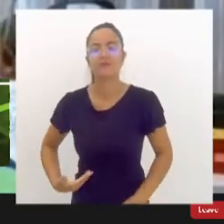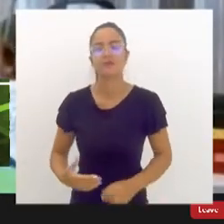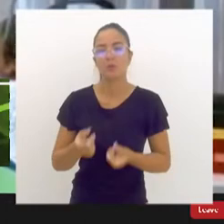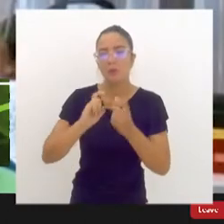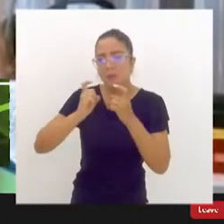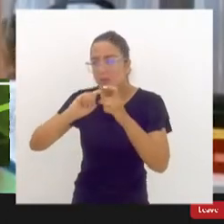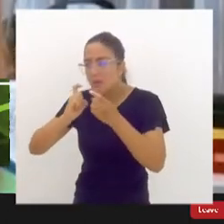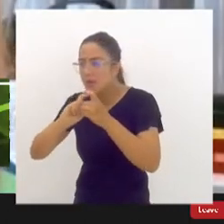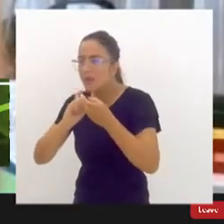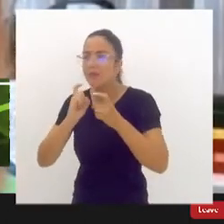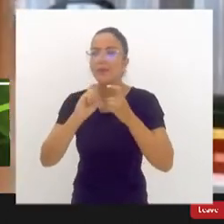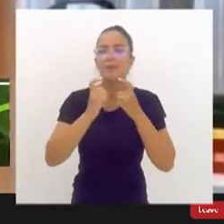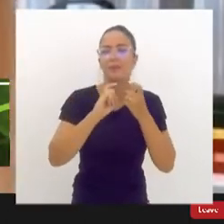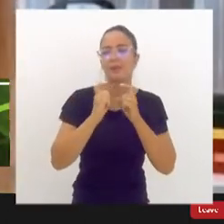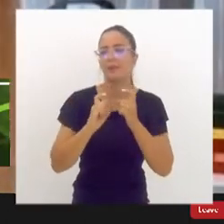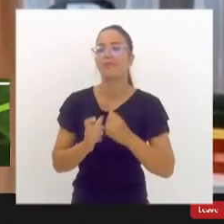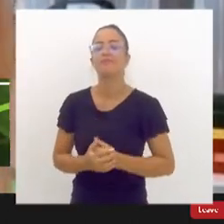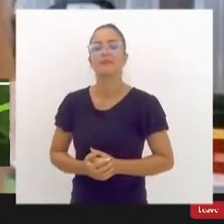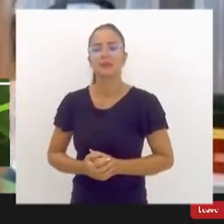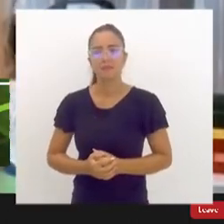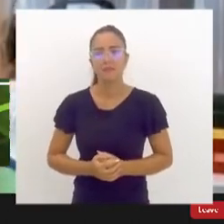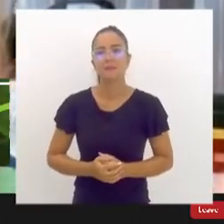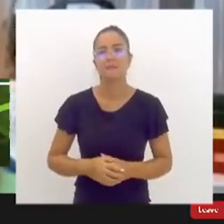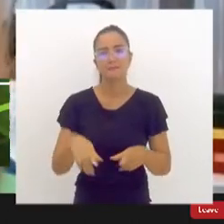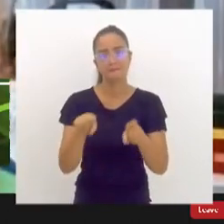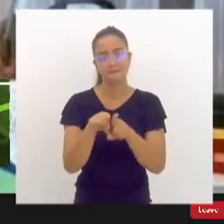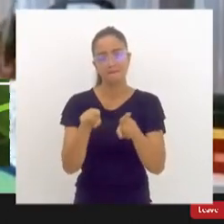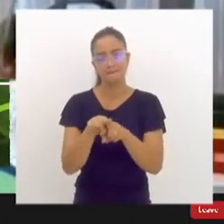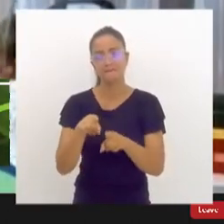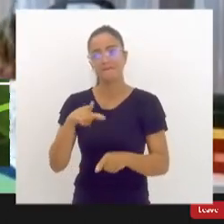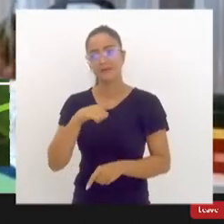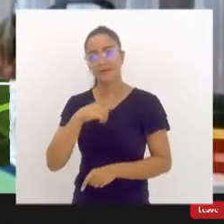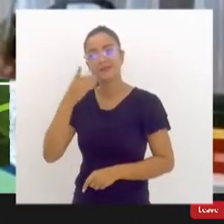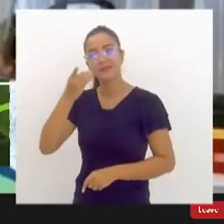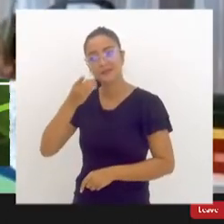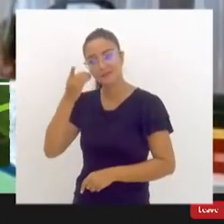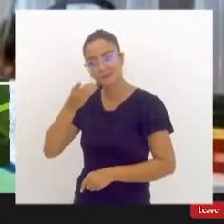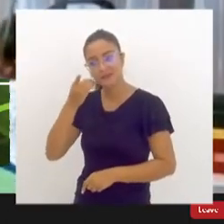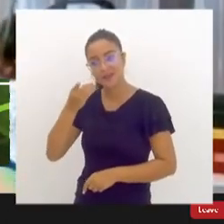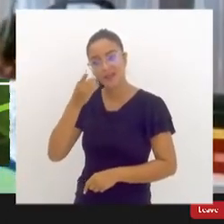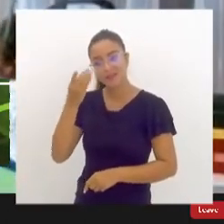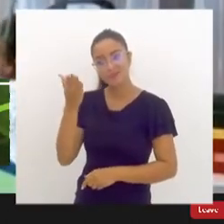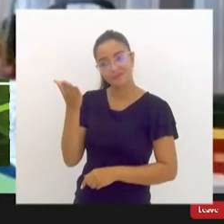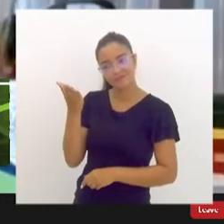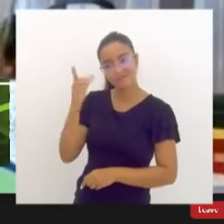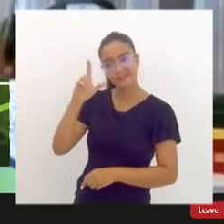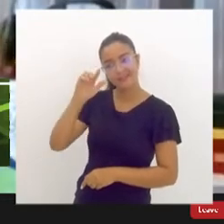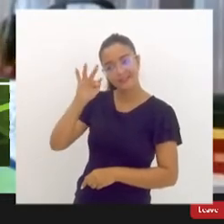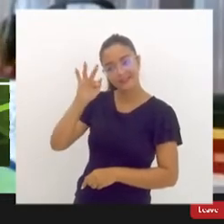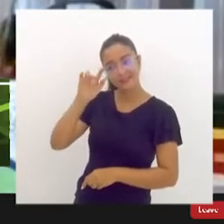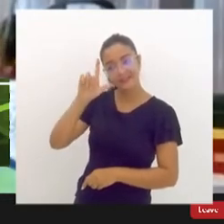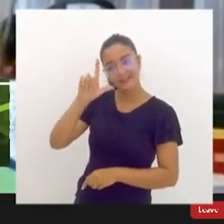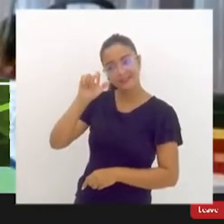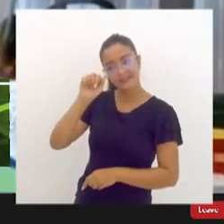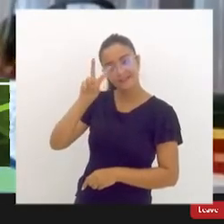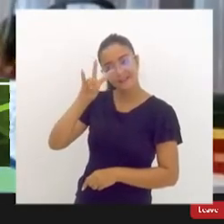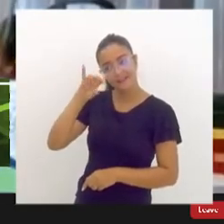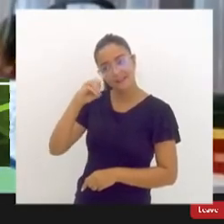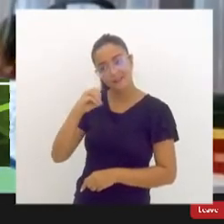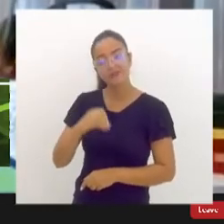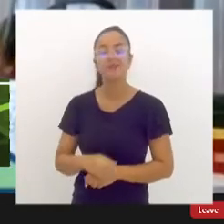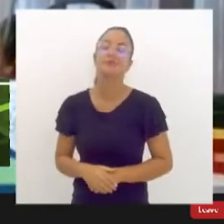privilégio de contar com a fala do deputado Serafini nessa construção, que inclusive